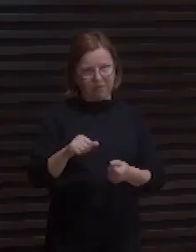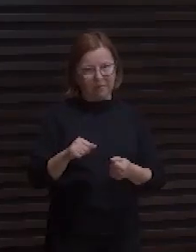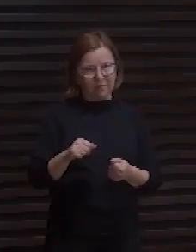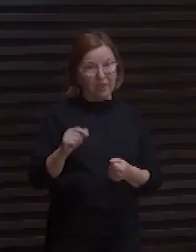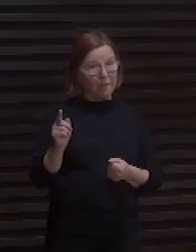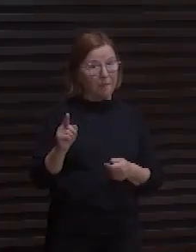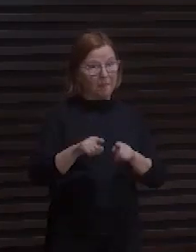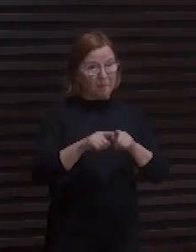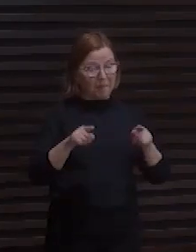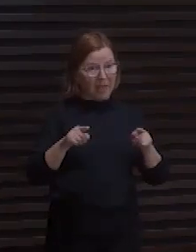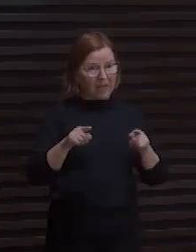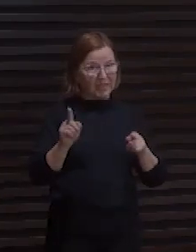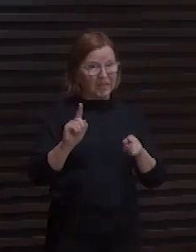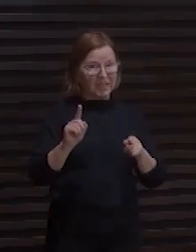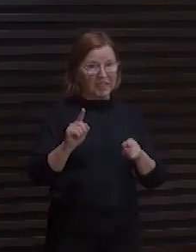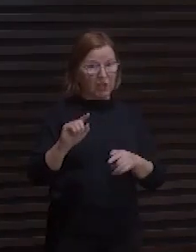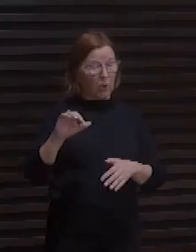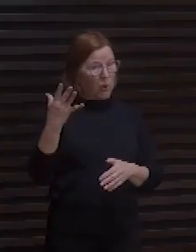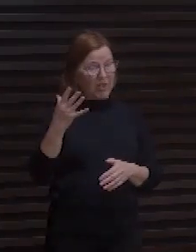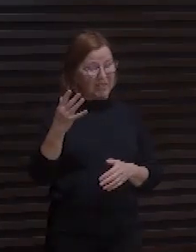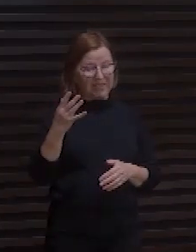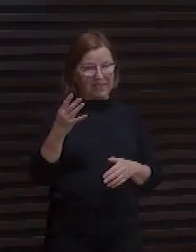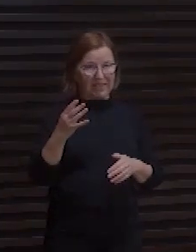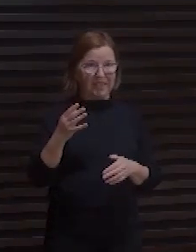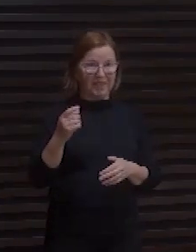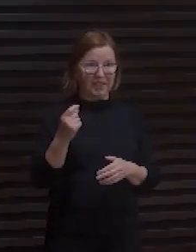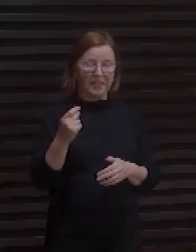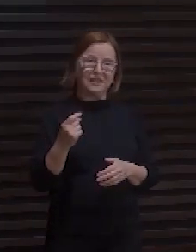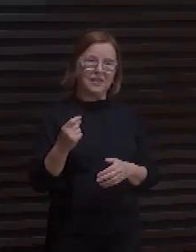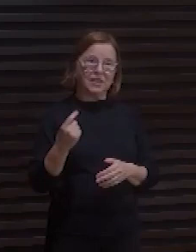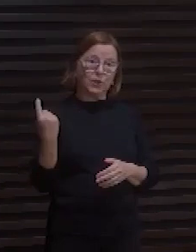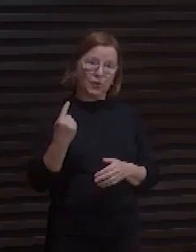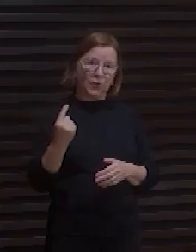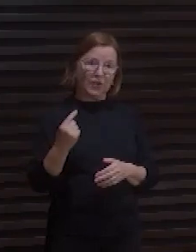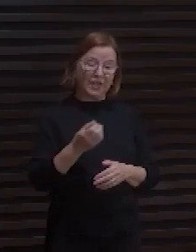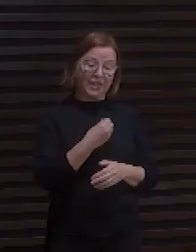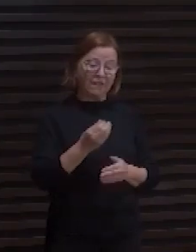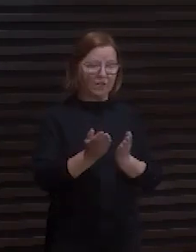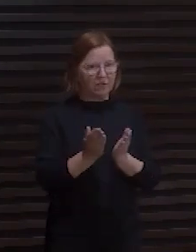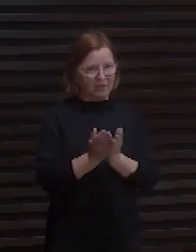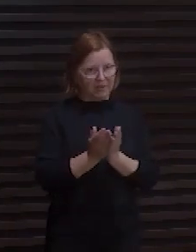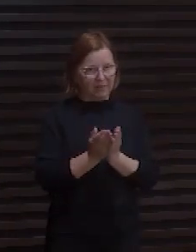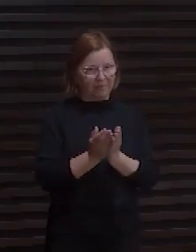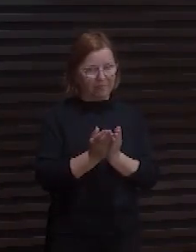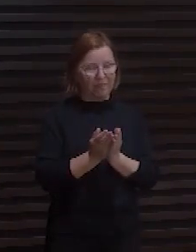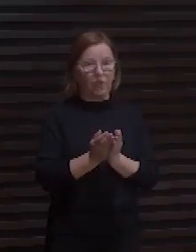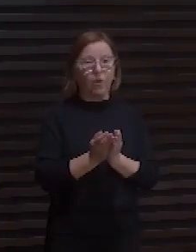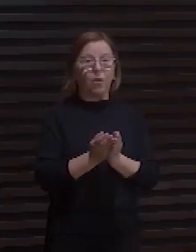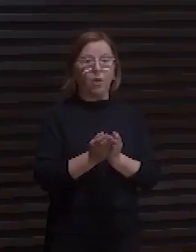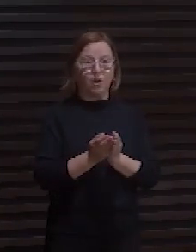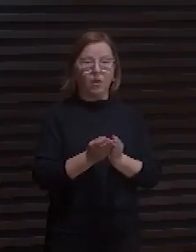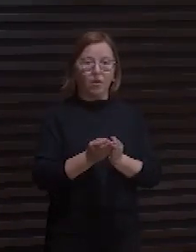crente, definitivamente não. O novo nascimento não garante uma vida perfeita de santidade e